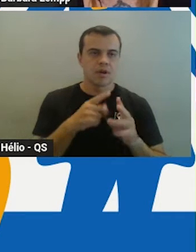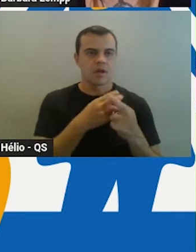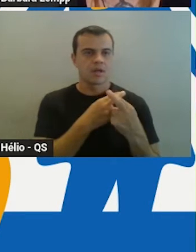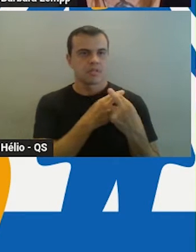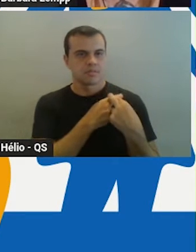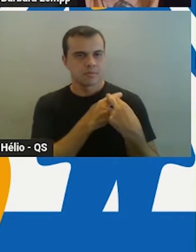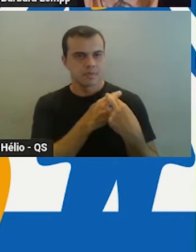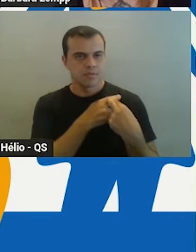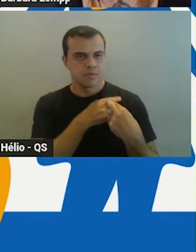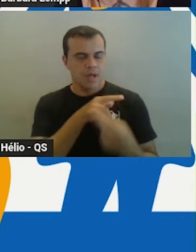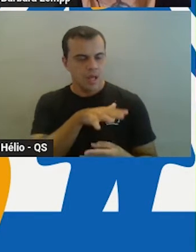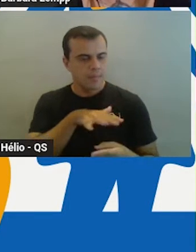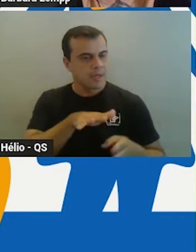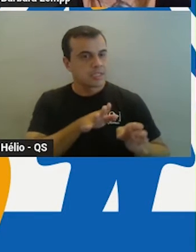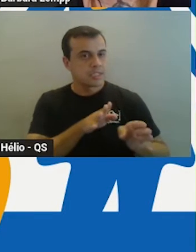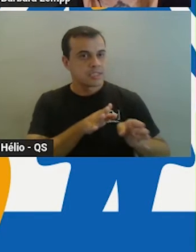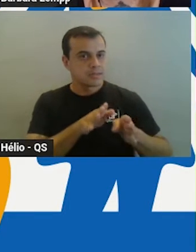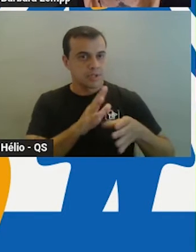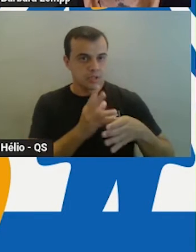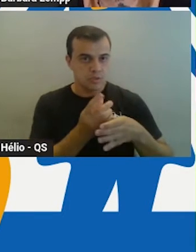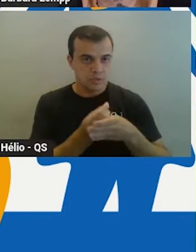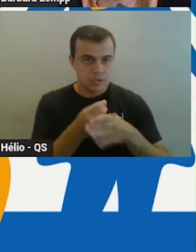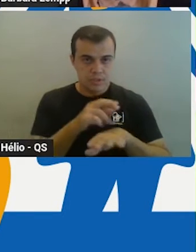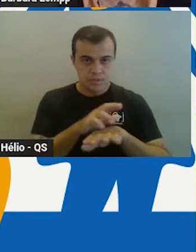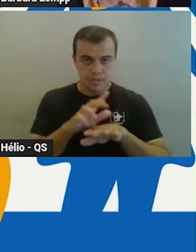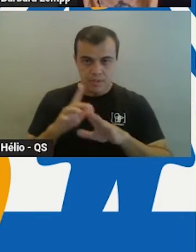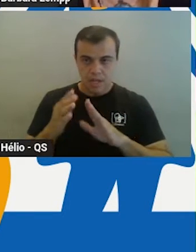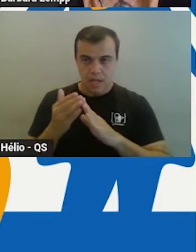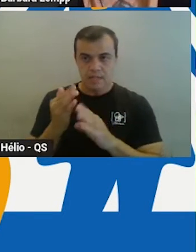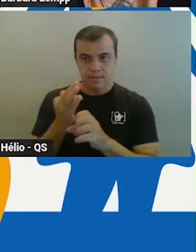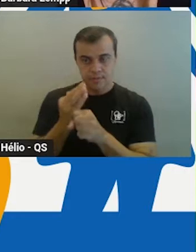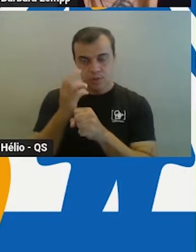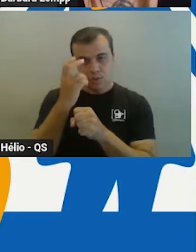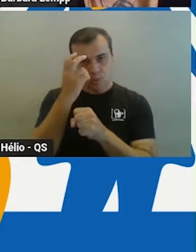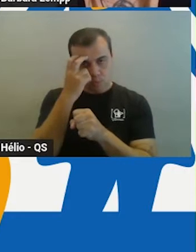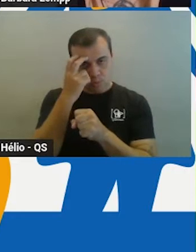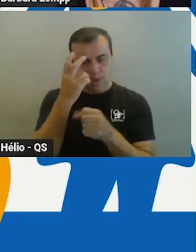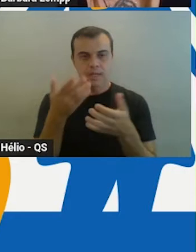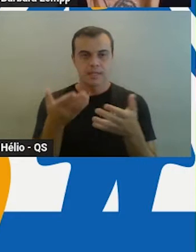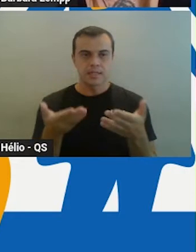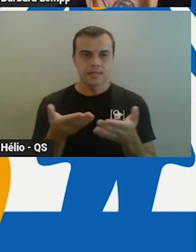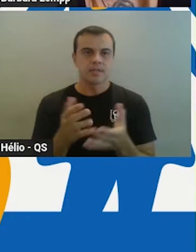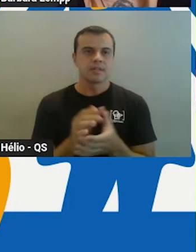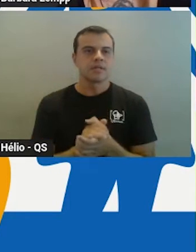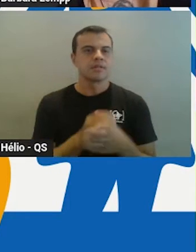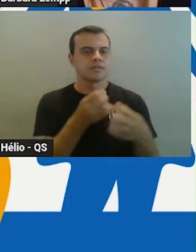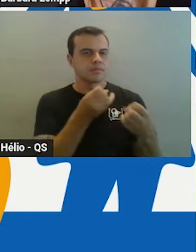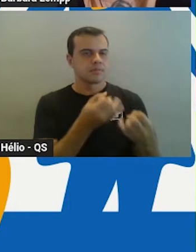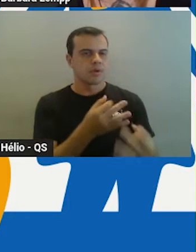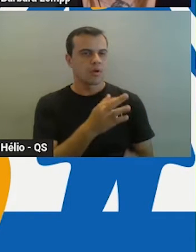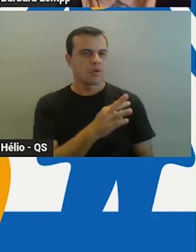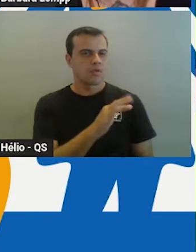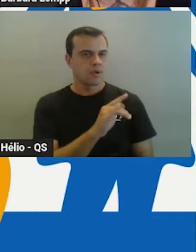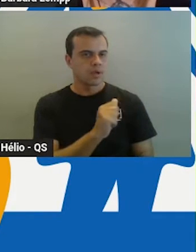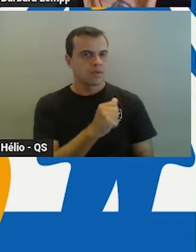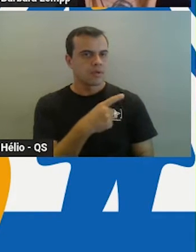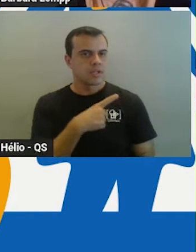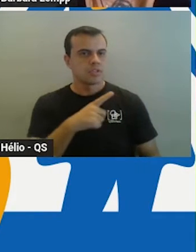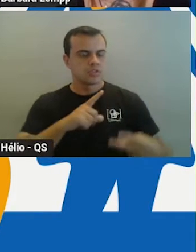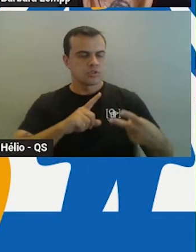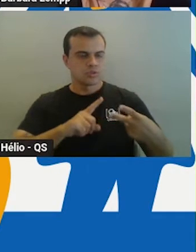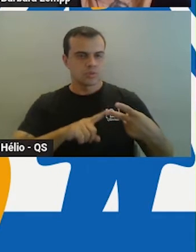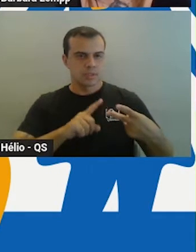pela parte de acessibilidade, inclusão e diversidade da Casa Fiat de Cultura. E como o Flávio disse, né, a gente já está na segunda parte,